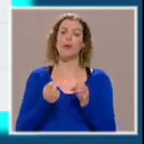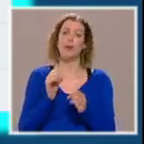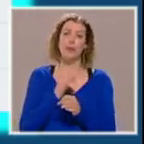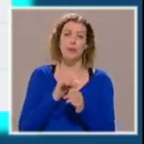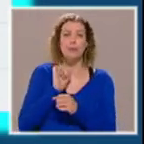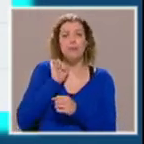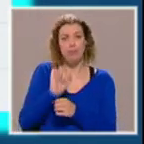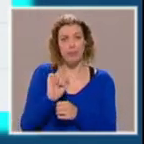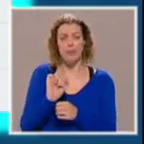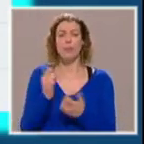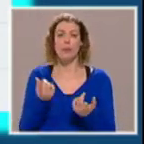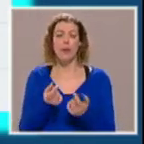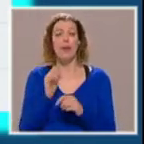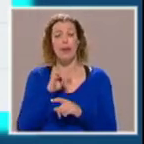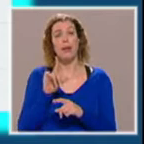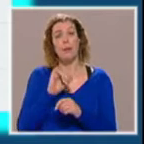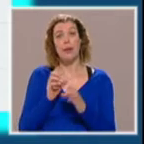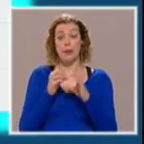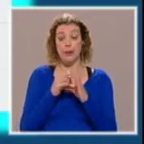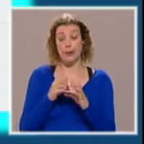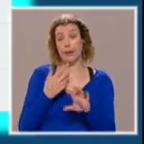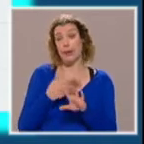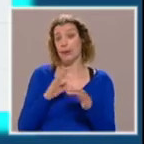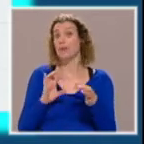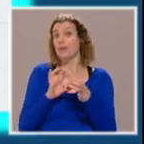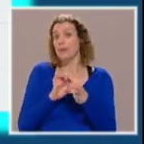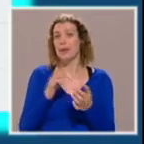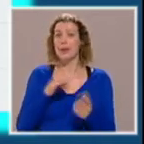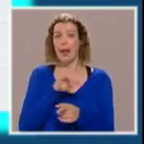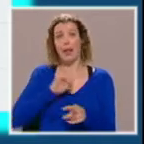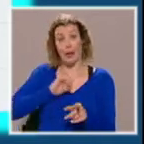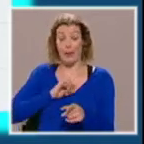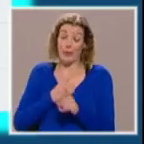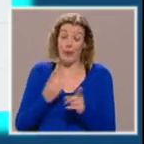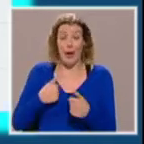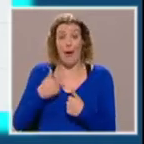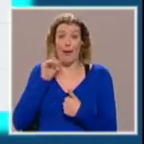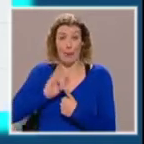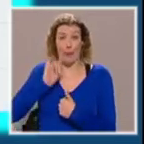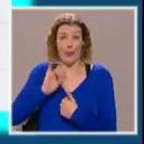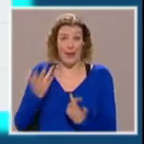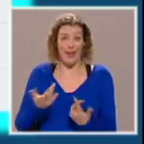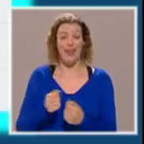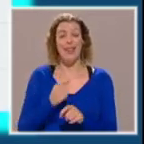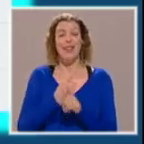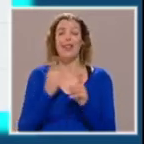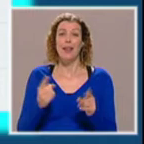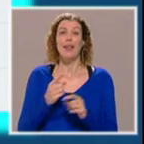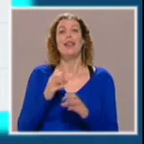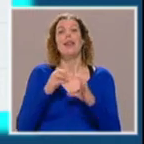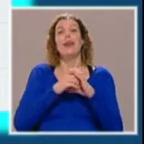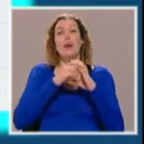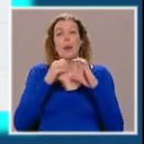e pela formação da célula sexual feminina, estava a dizer da nossa, porque sou do sexo feminino, que são os